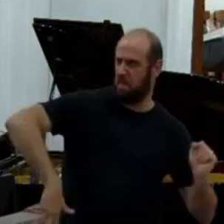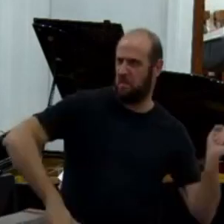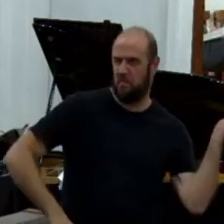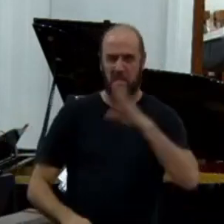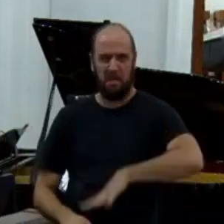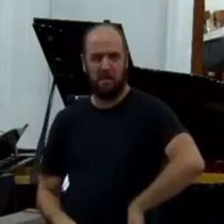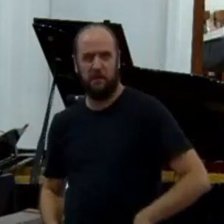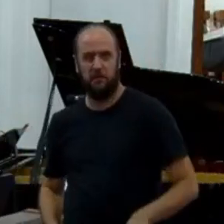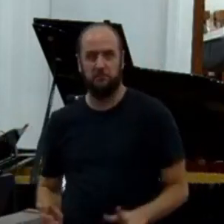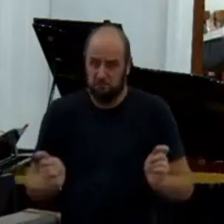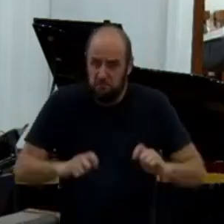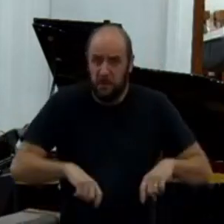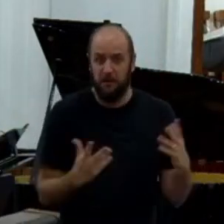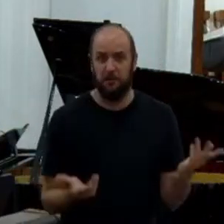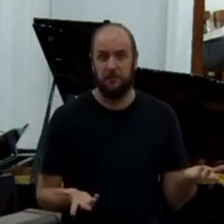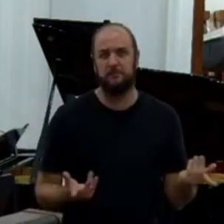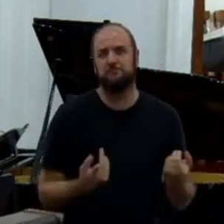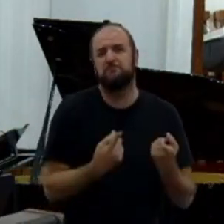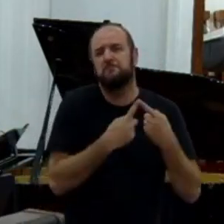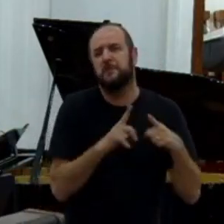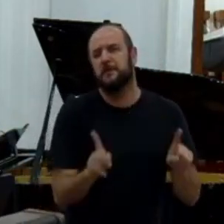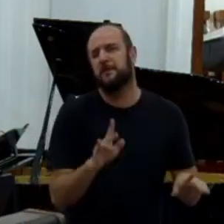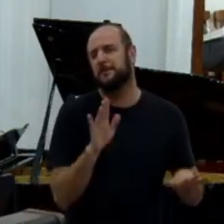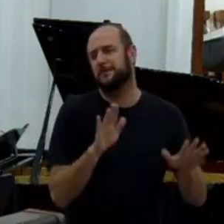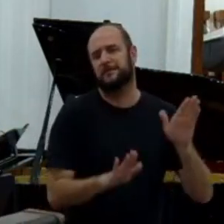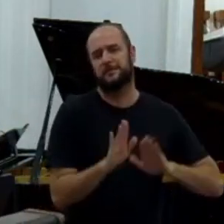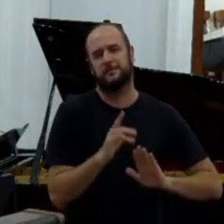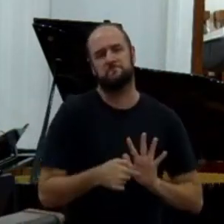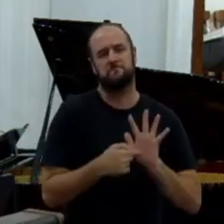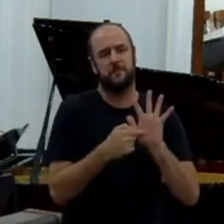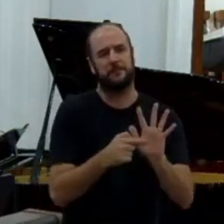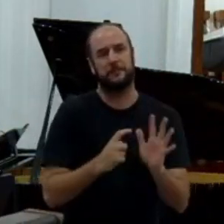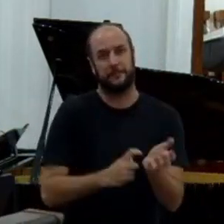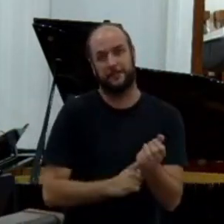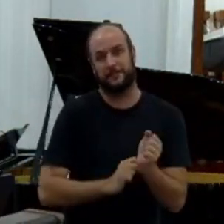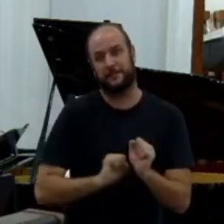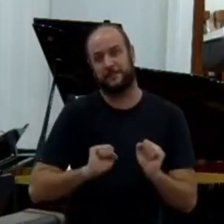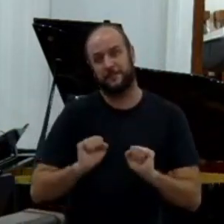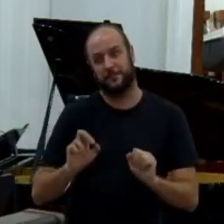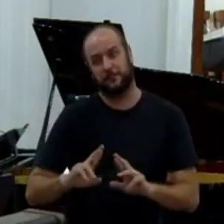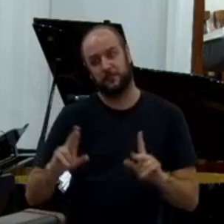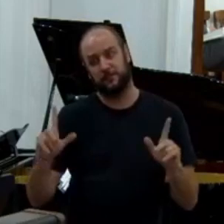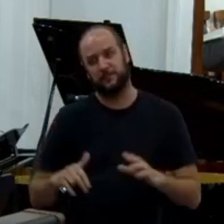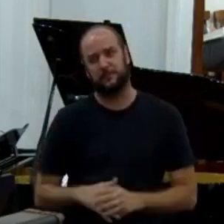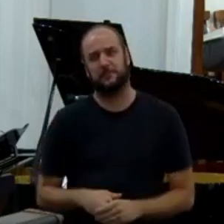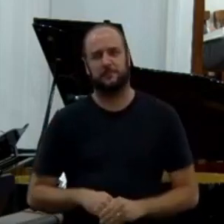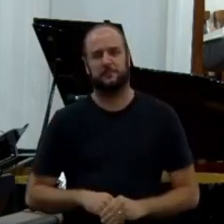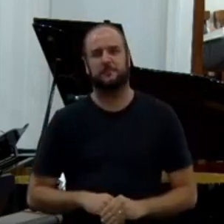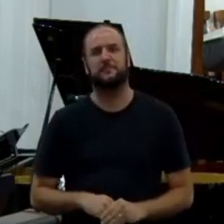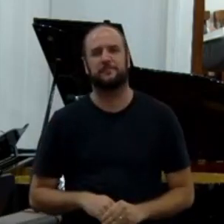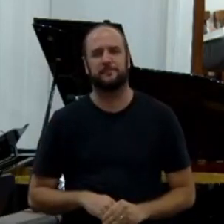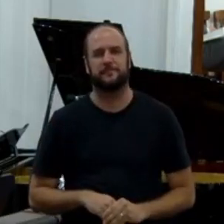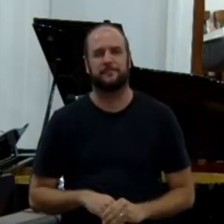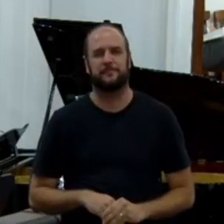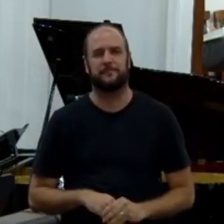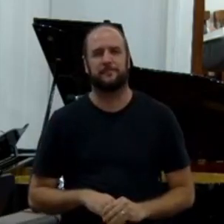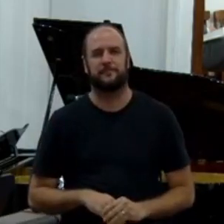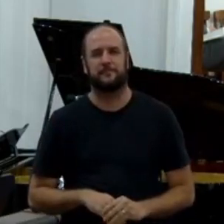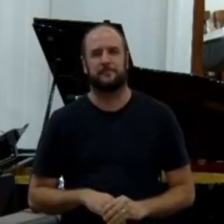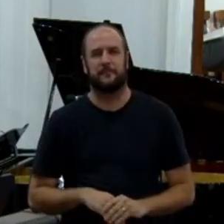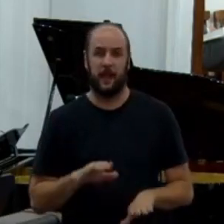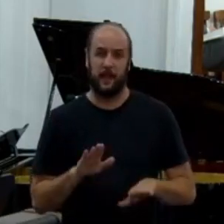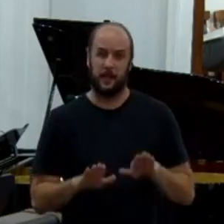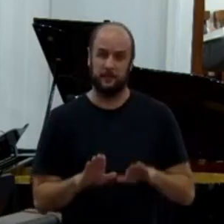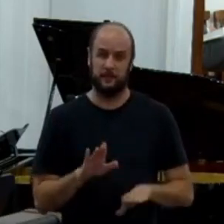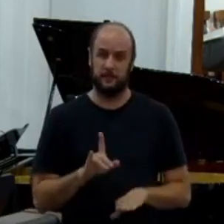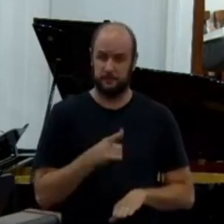outro. Mas nem sempre a expressão da ira é desta forma. Algumas vezes,